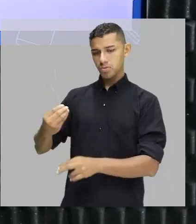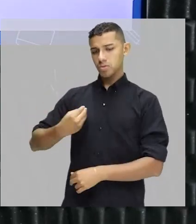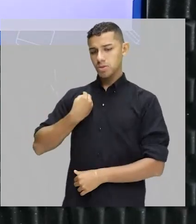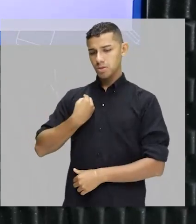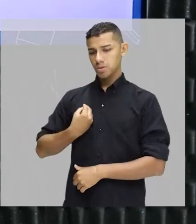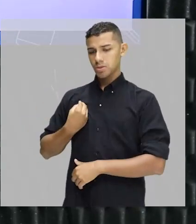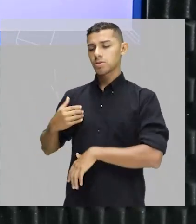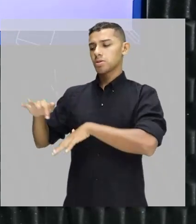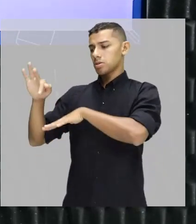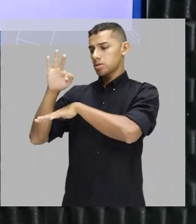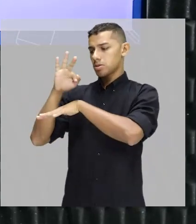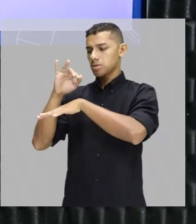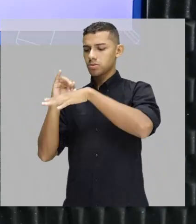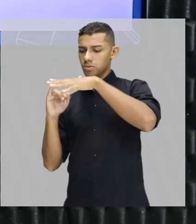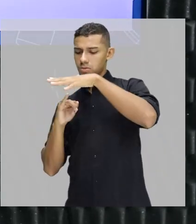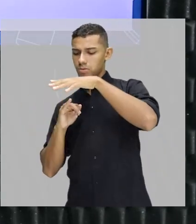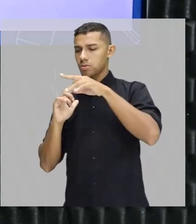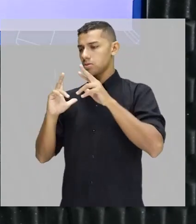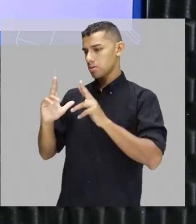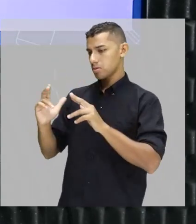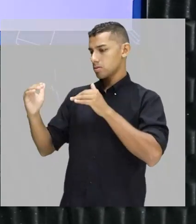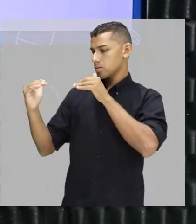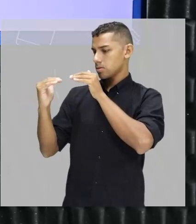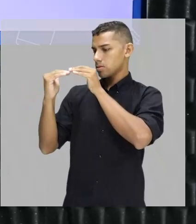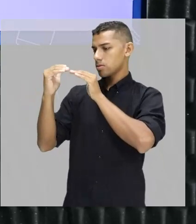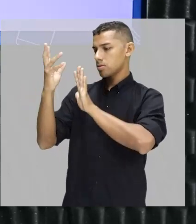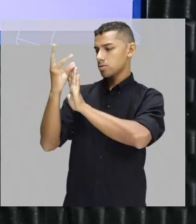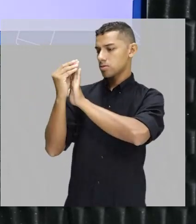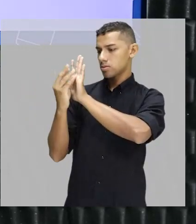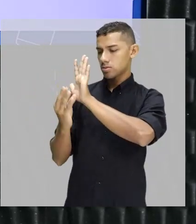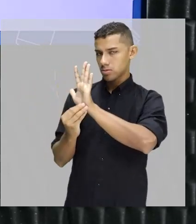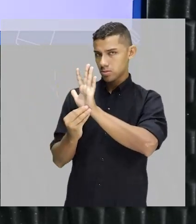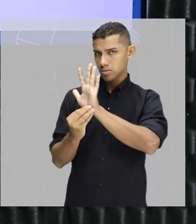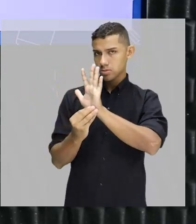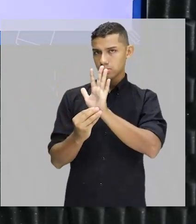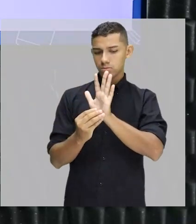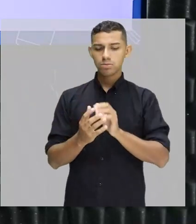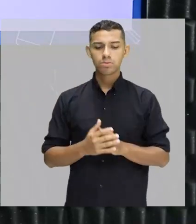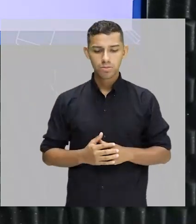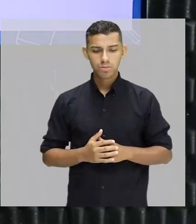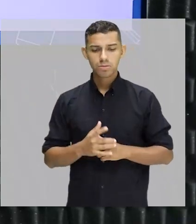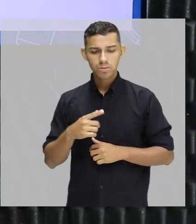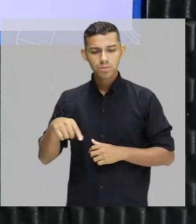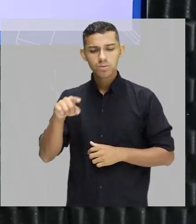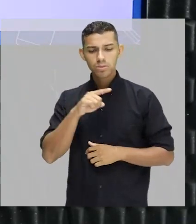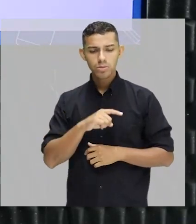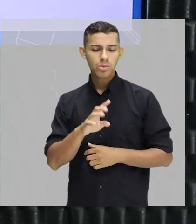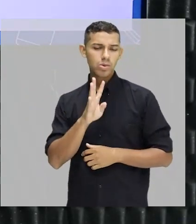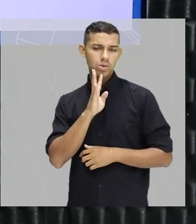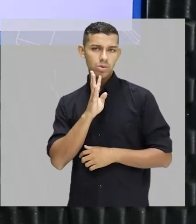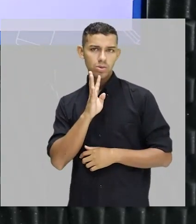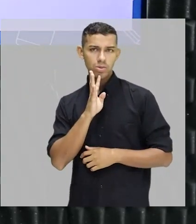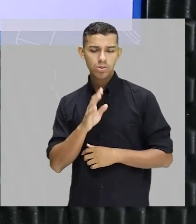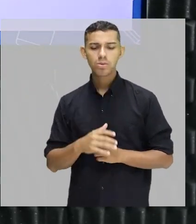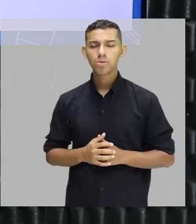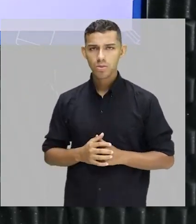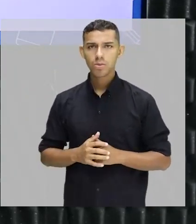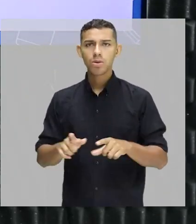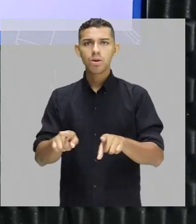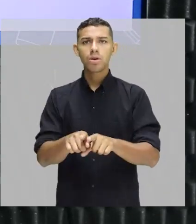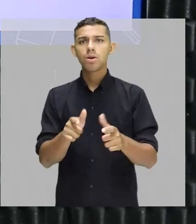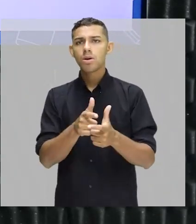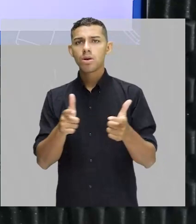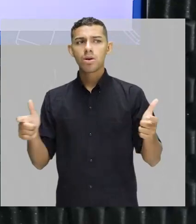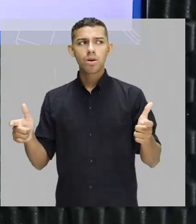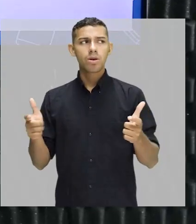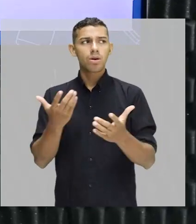utilizada, assim como o seu conteúdo. Vocês vão encontrar na maioria das gramáticas, na maioria dos livros ou até mesmo